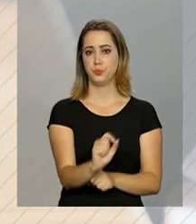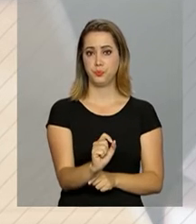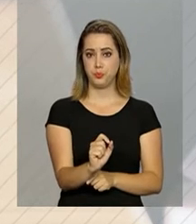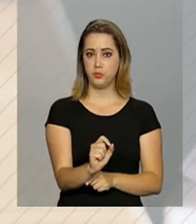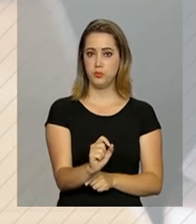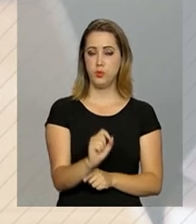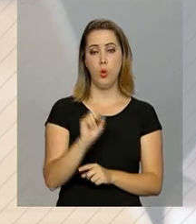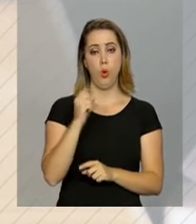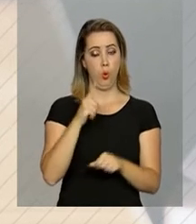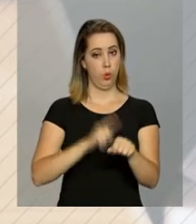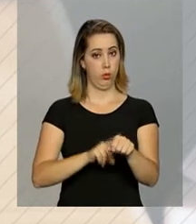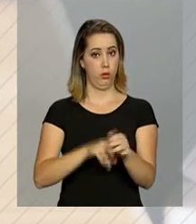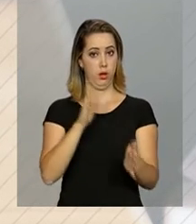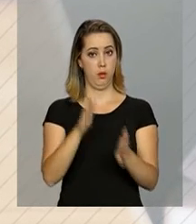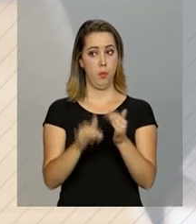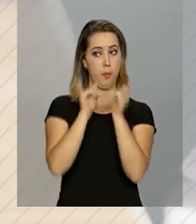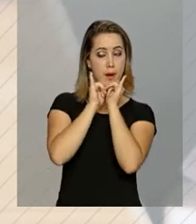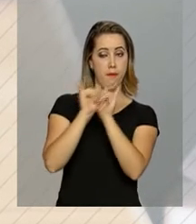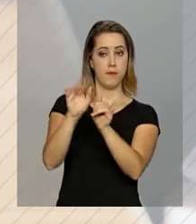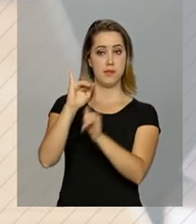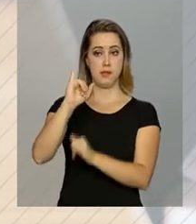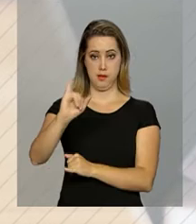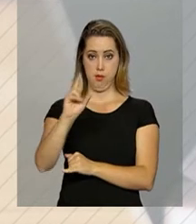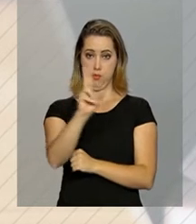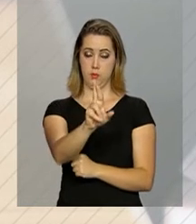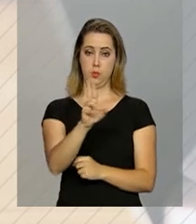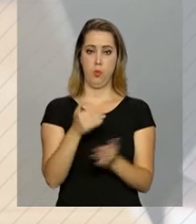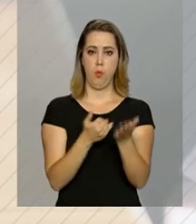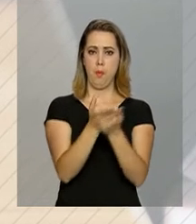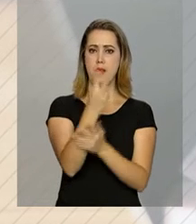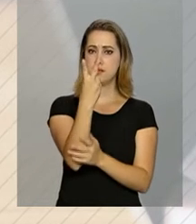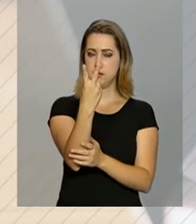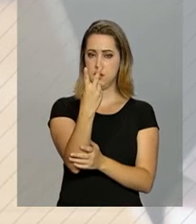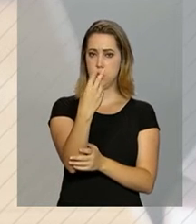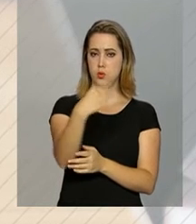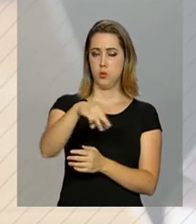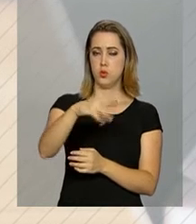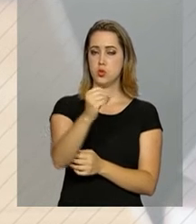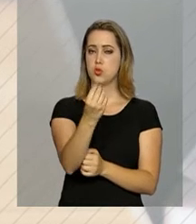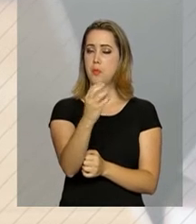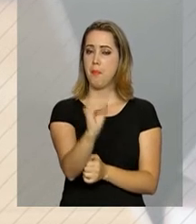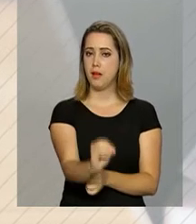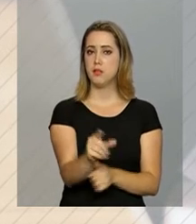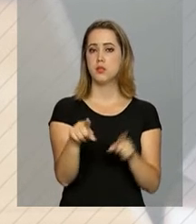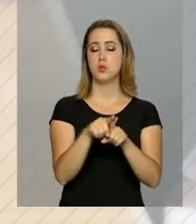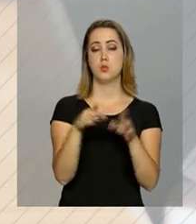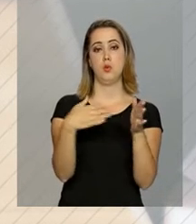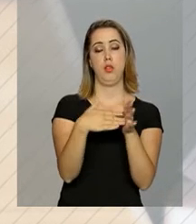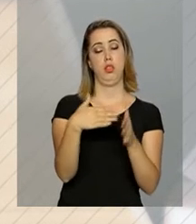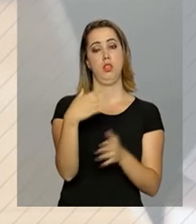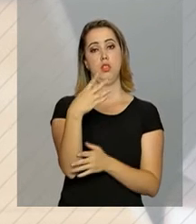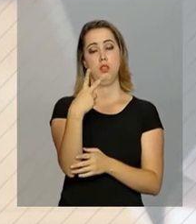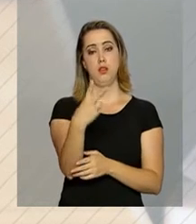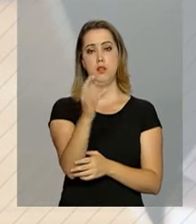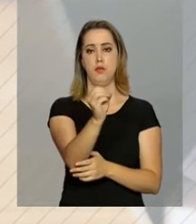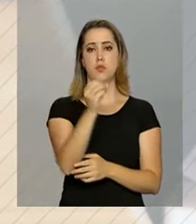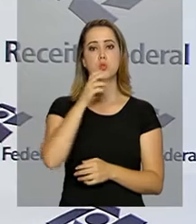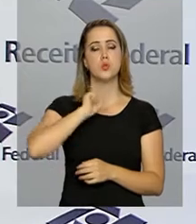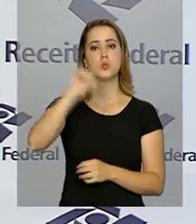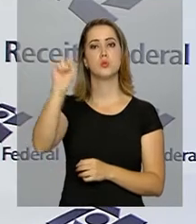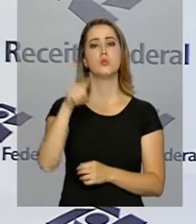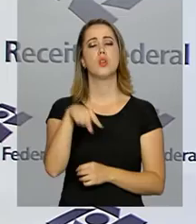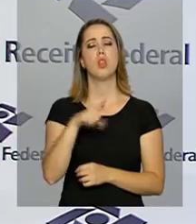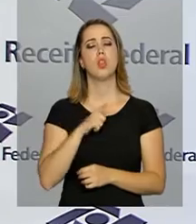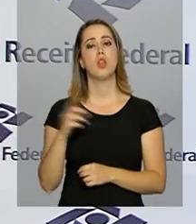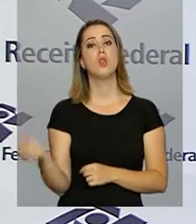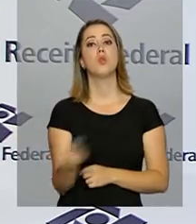www.receita.fazenda.gov.br. O prazo para entrega da declaração começa em 2 de março e vai até o dia 28 de abril. E este ano, uma novidade.